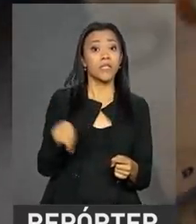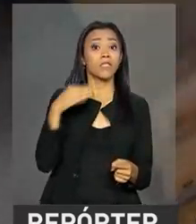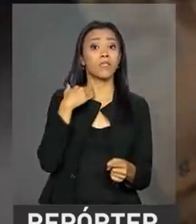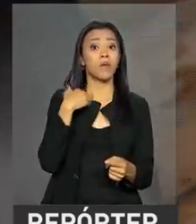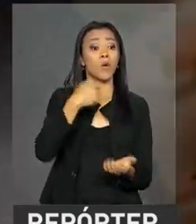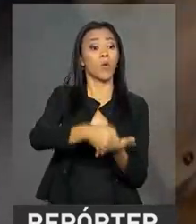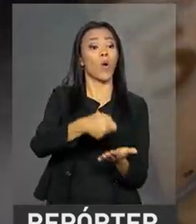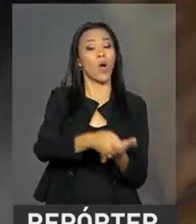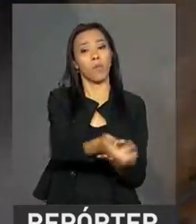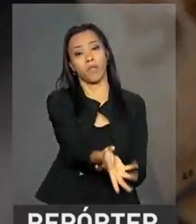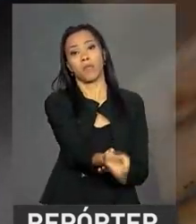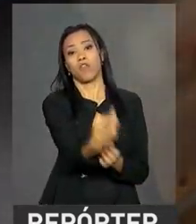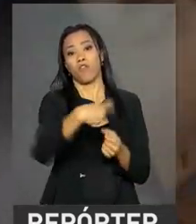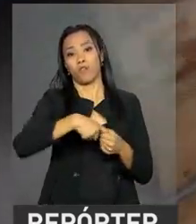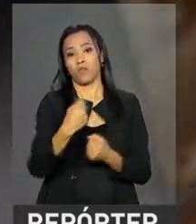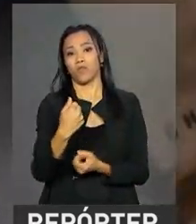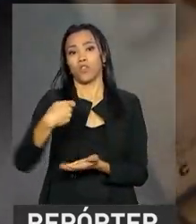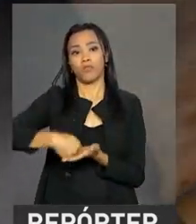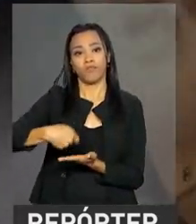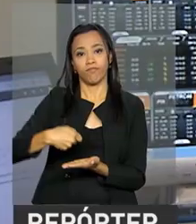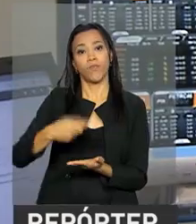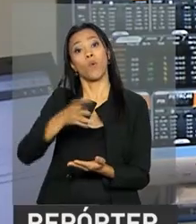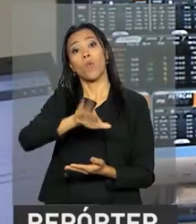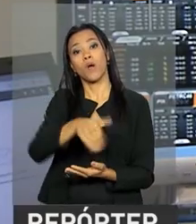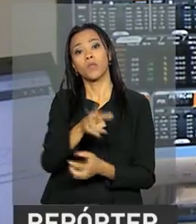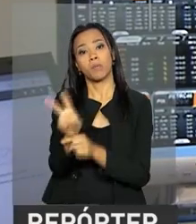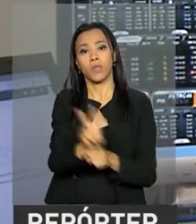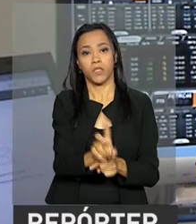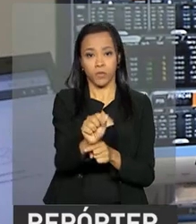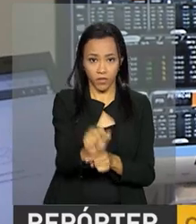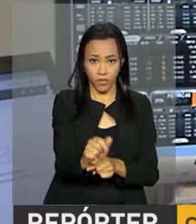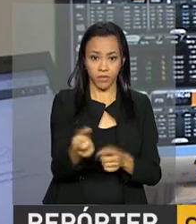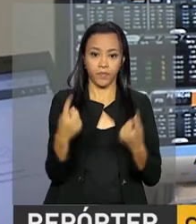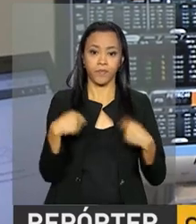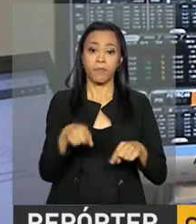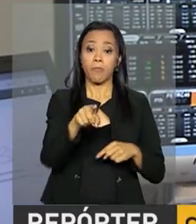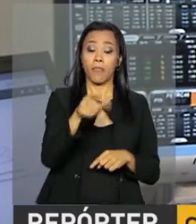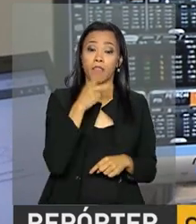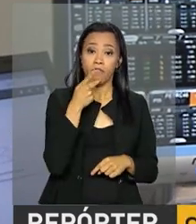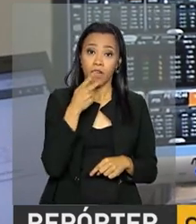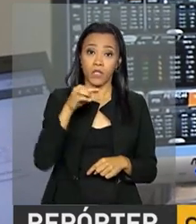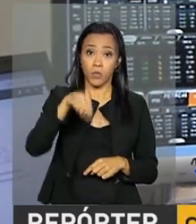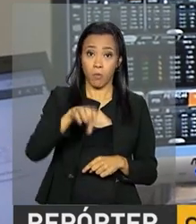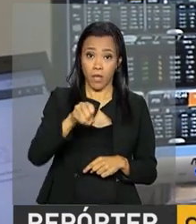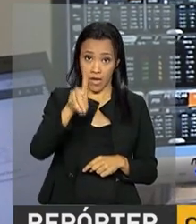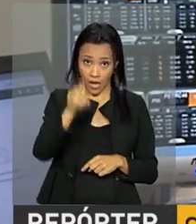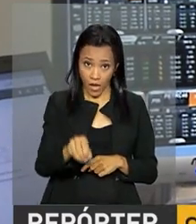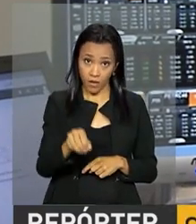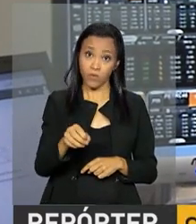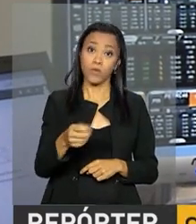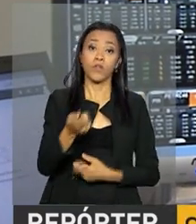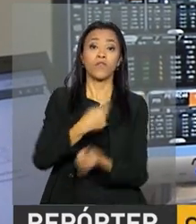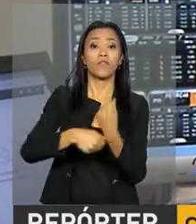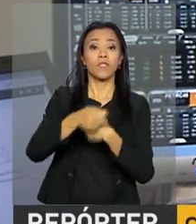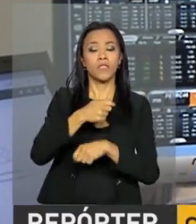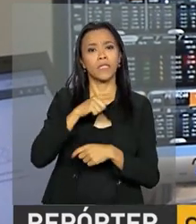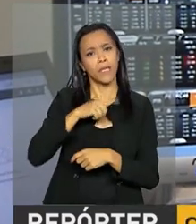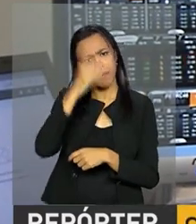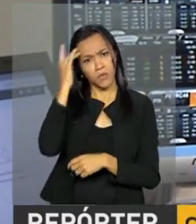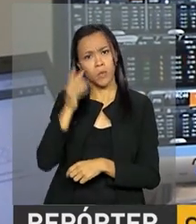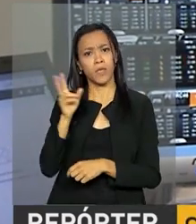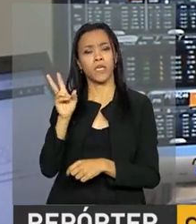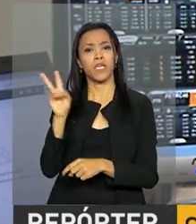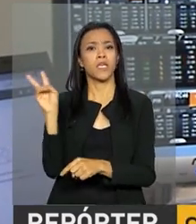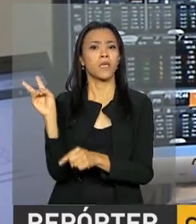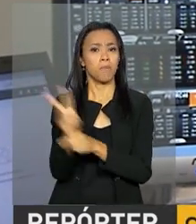cobra do Consumidor na operação de crédito no mercado financeiro você tem a pessoa que toma dinheiro emprestado e aquela outra que